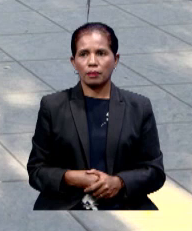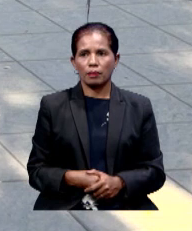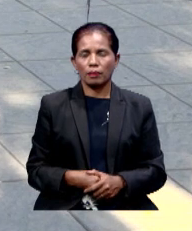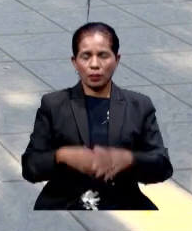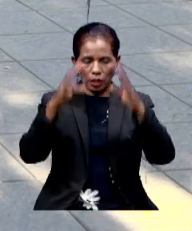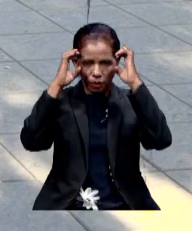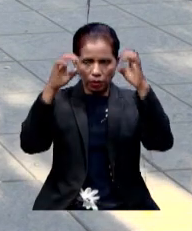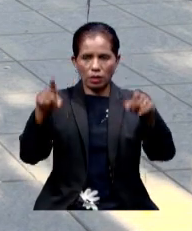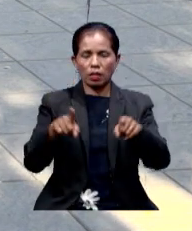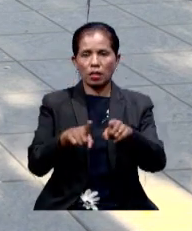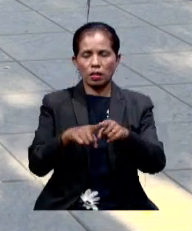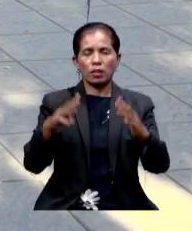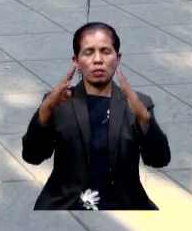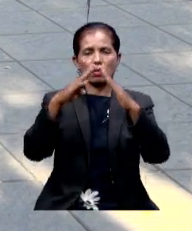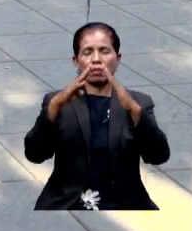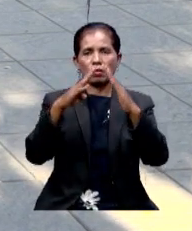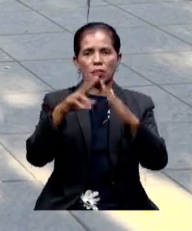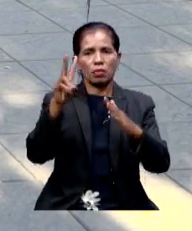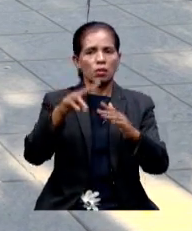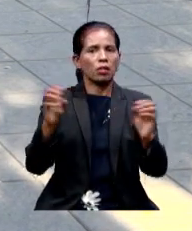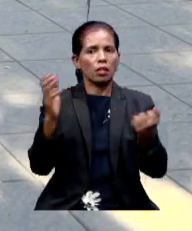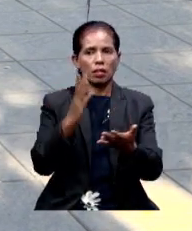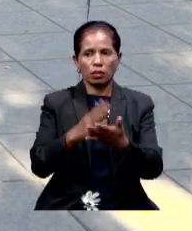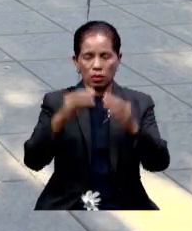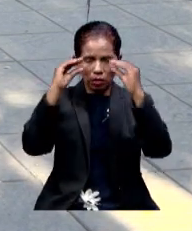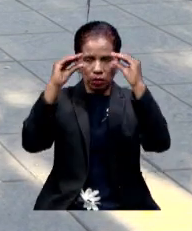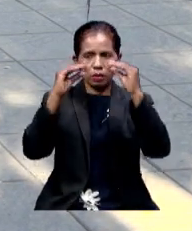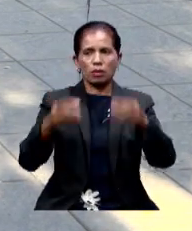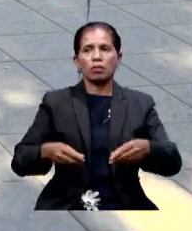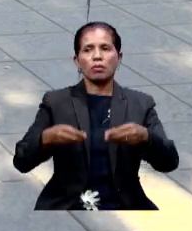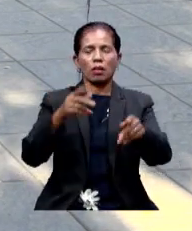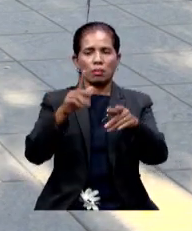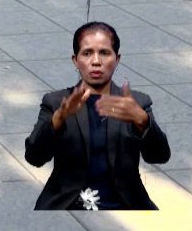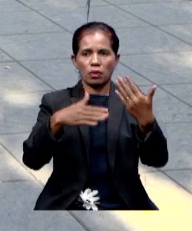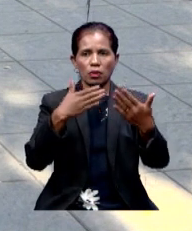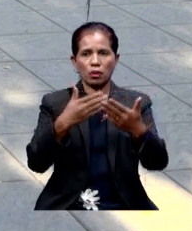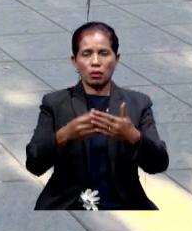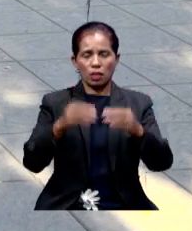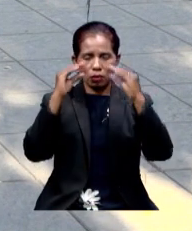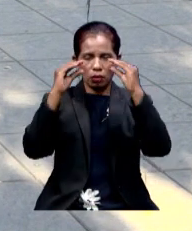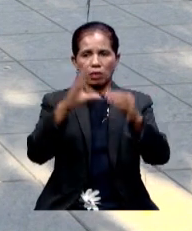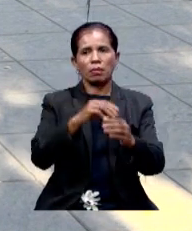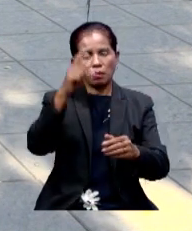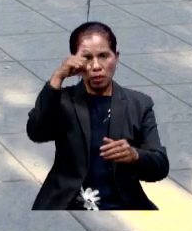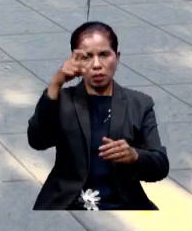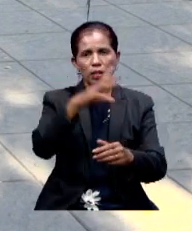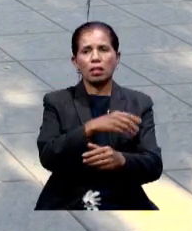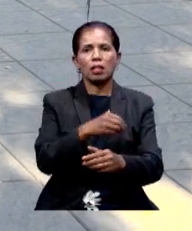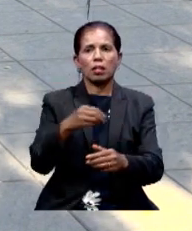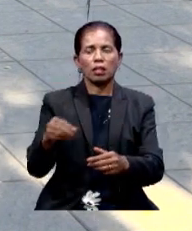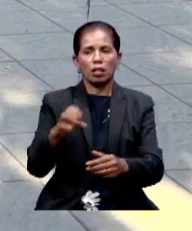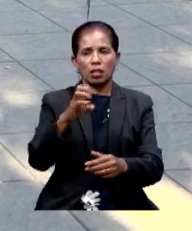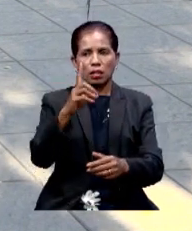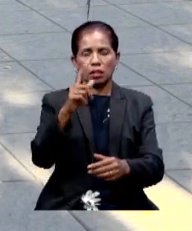Educação anexa uma segundo nível aí a limitação a te educa no forma e mahoto ne capacidade intelectual, moral, no